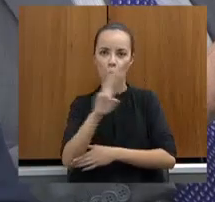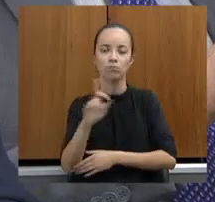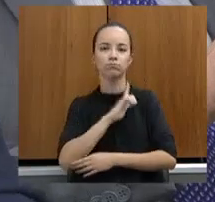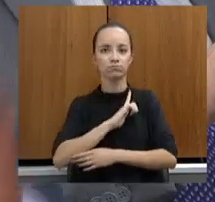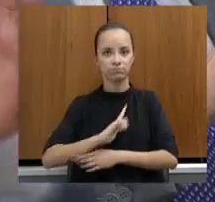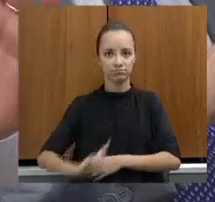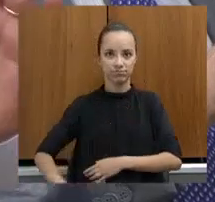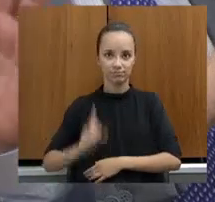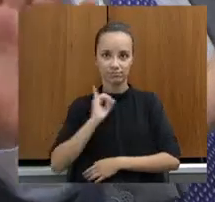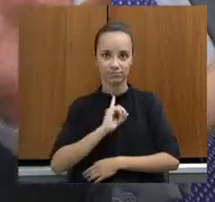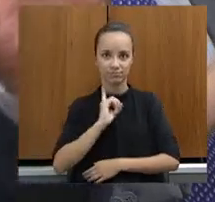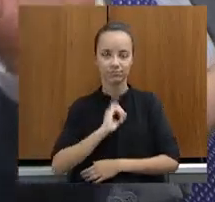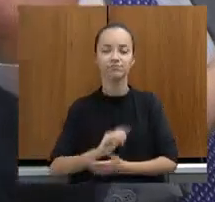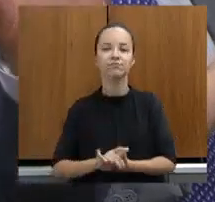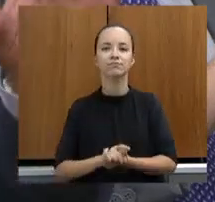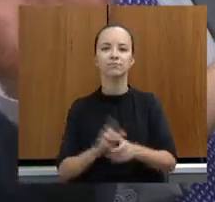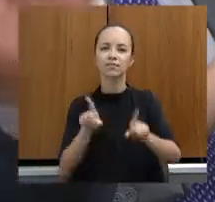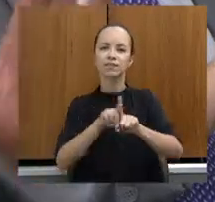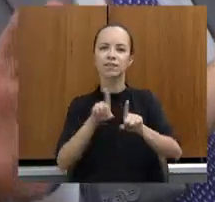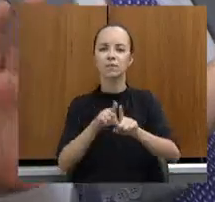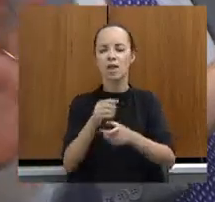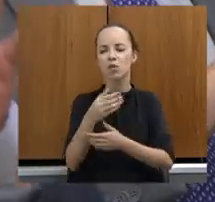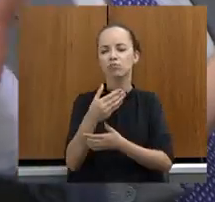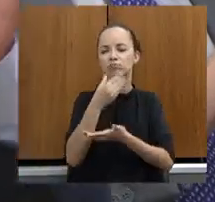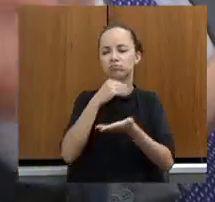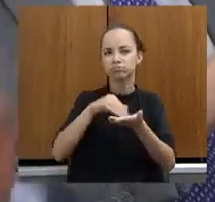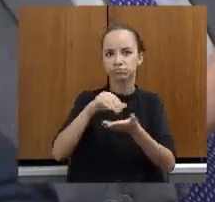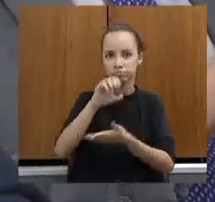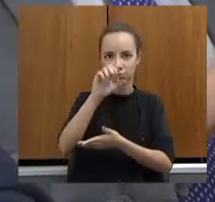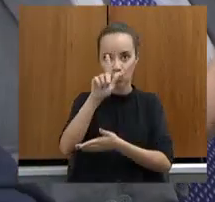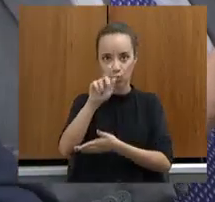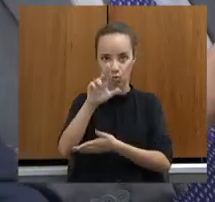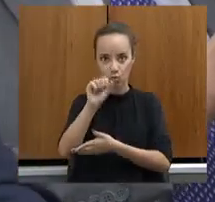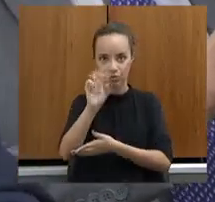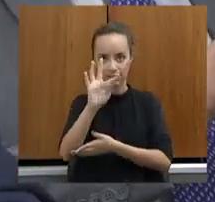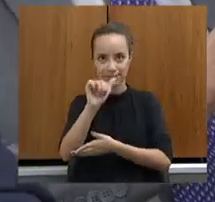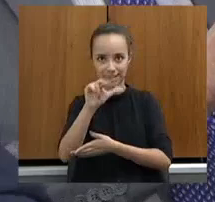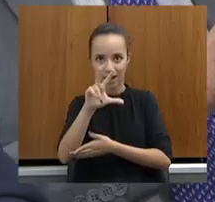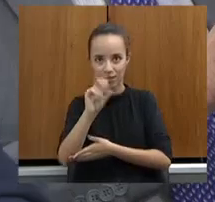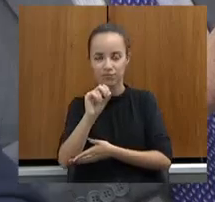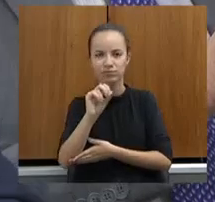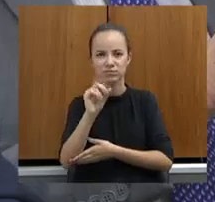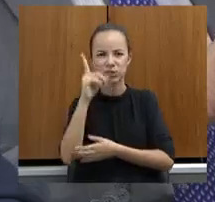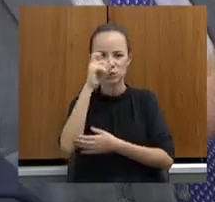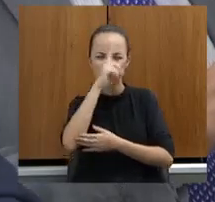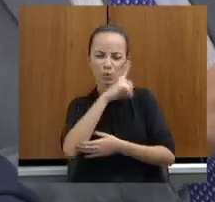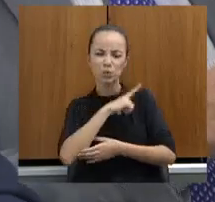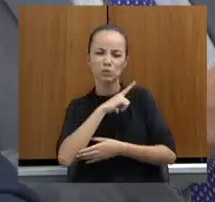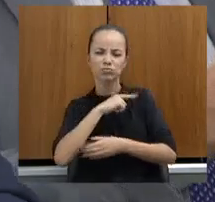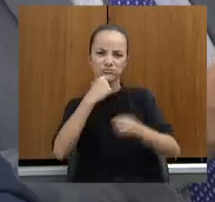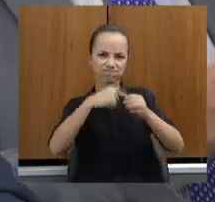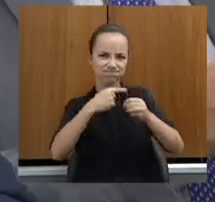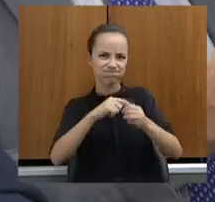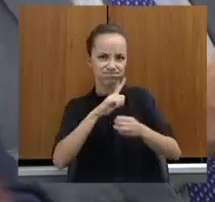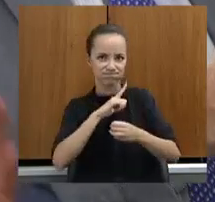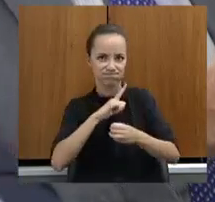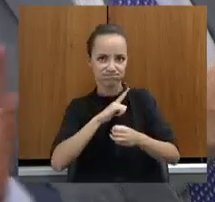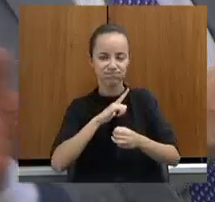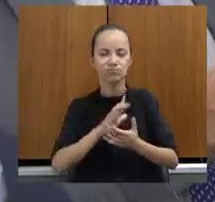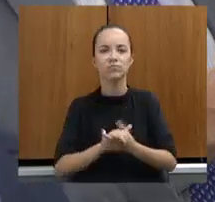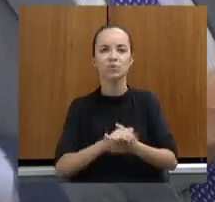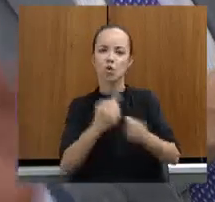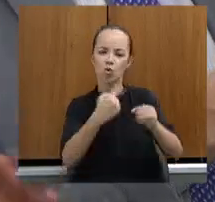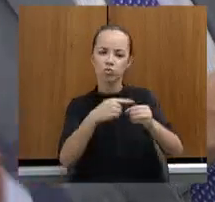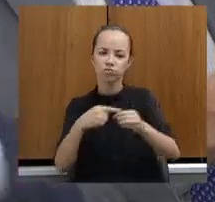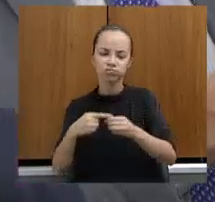Minas secretário Gustavo nos faz realmente lembrar a dificuldades que o município estavam enfrentando os